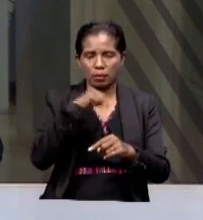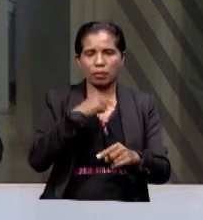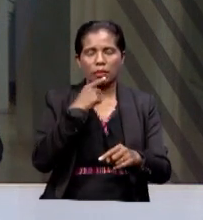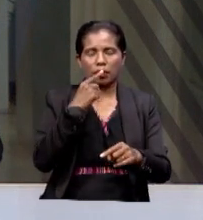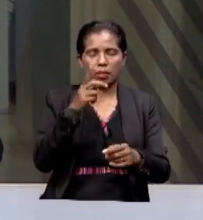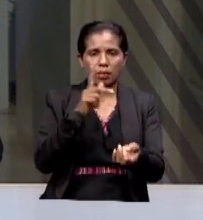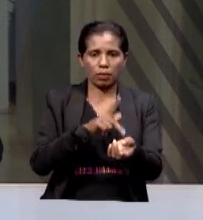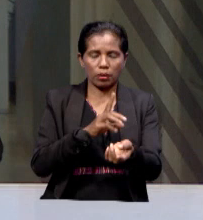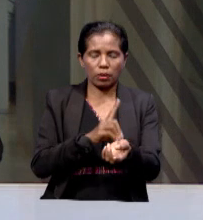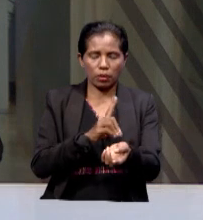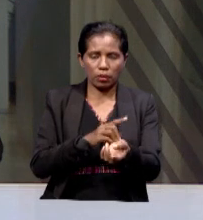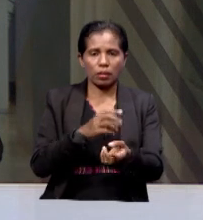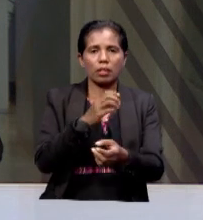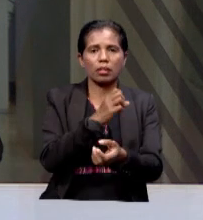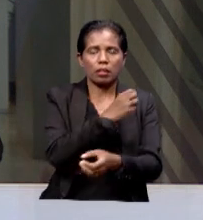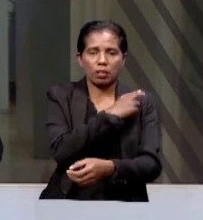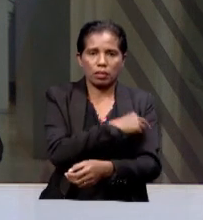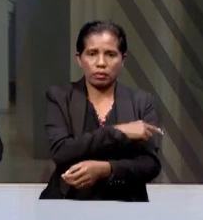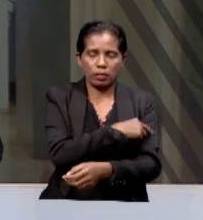nia servisu iha plenária.